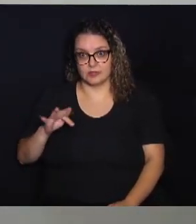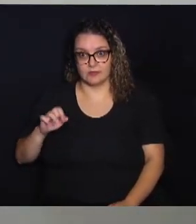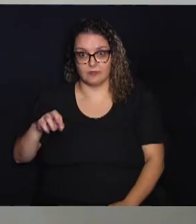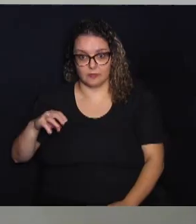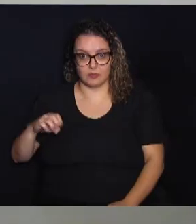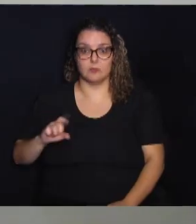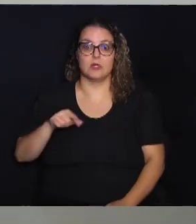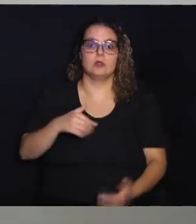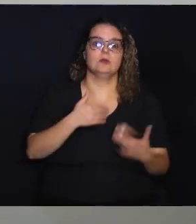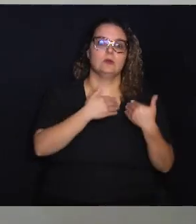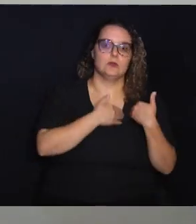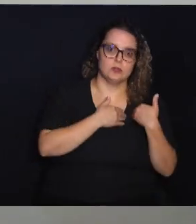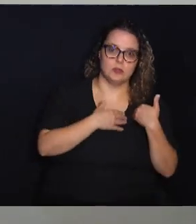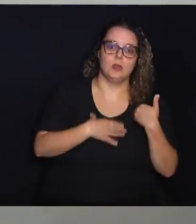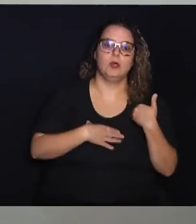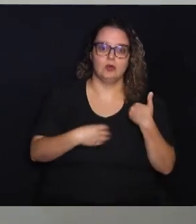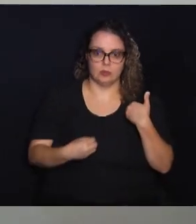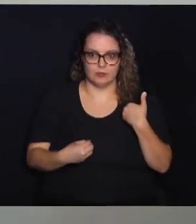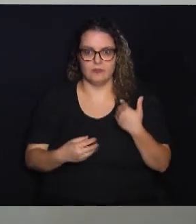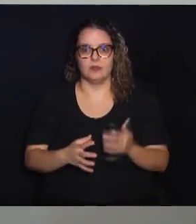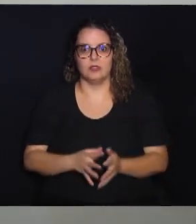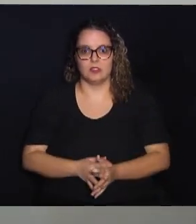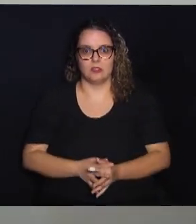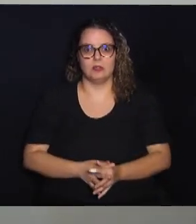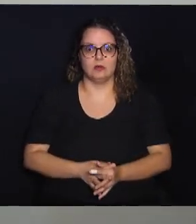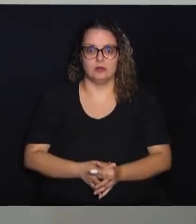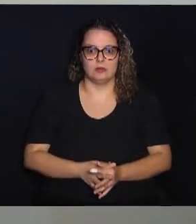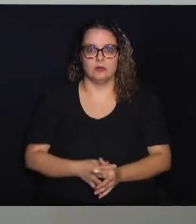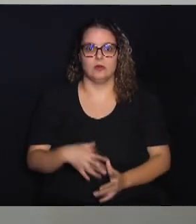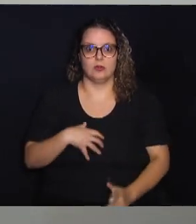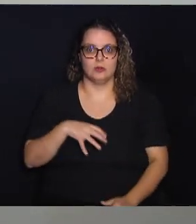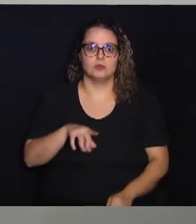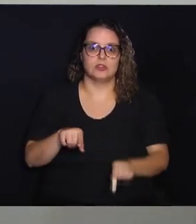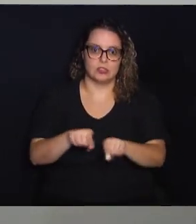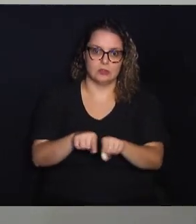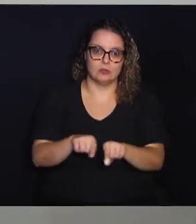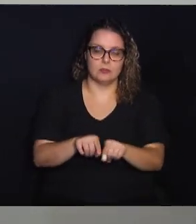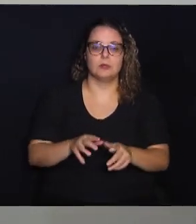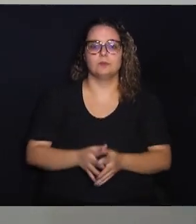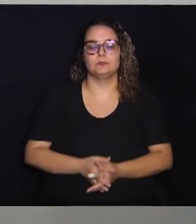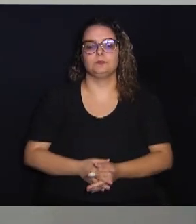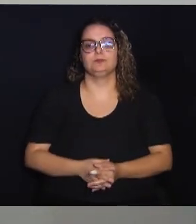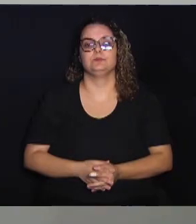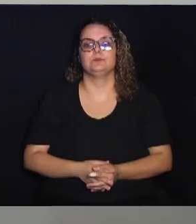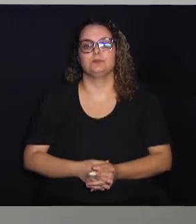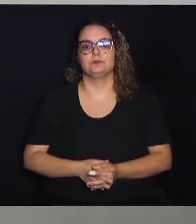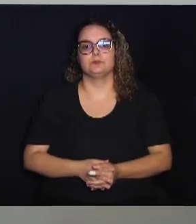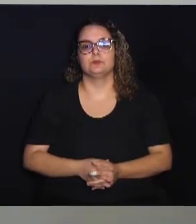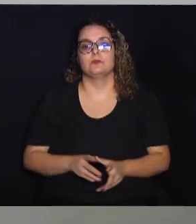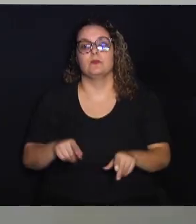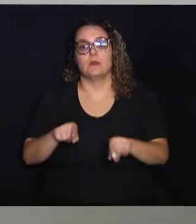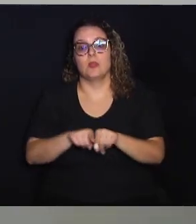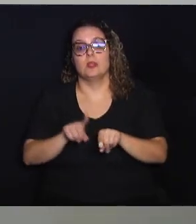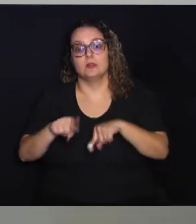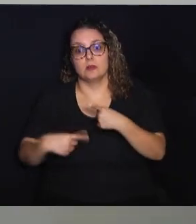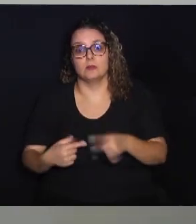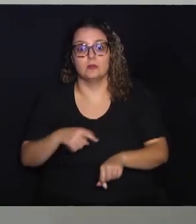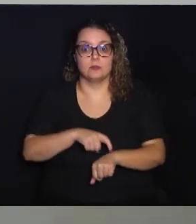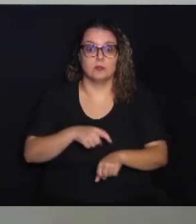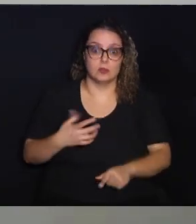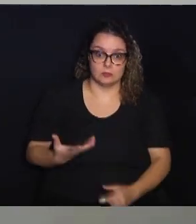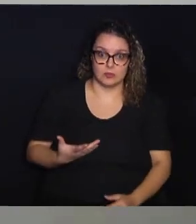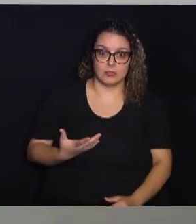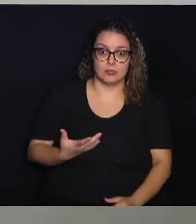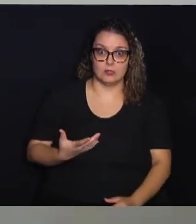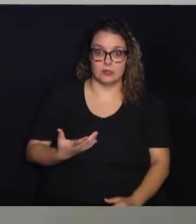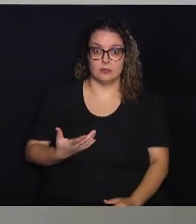risco aumentado de ter um filho com a condição também. E também existe um outro cenário. Tem